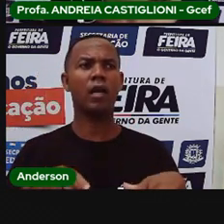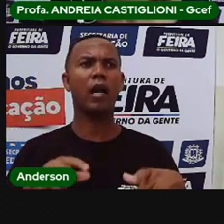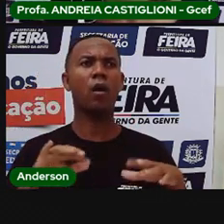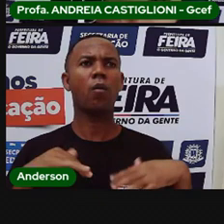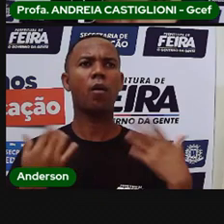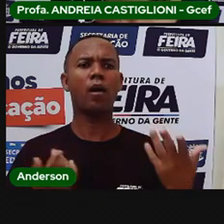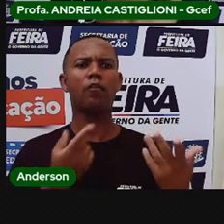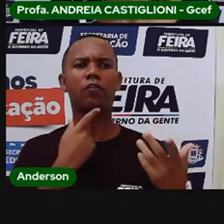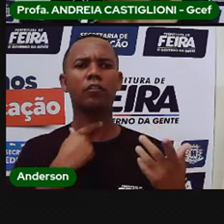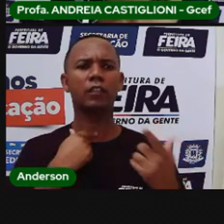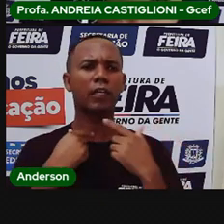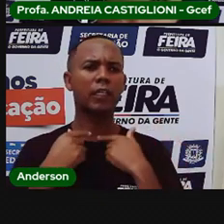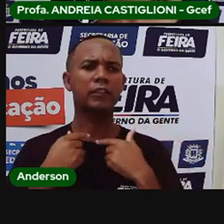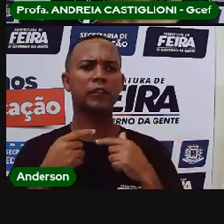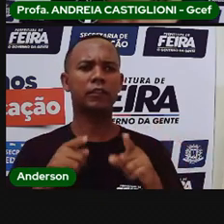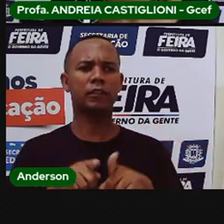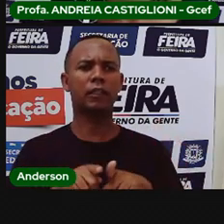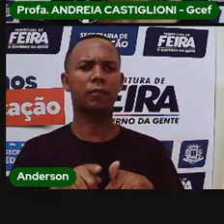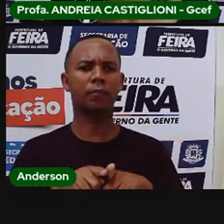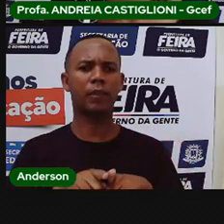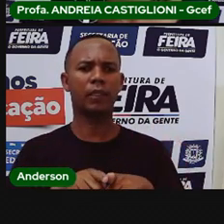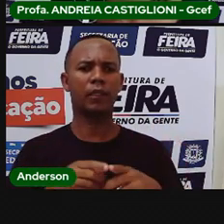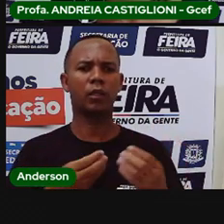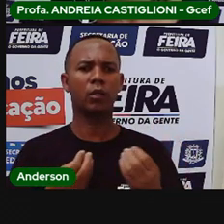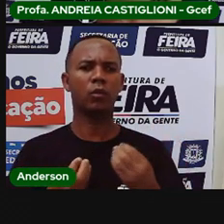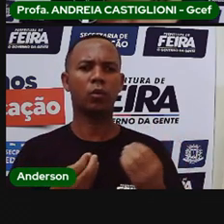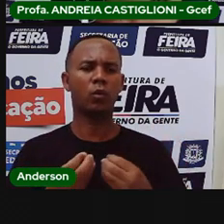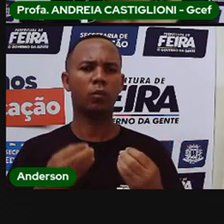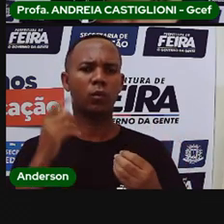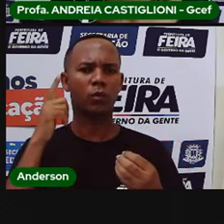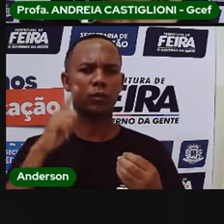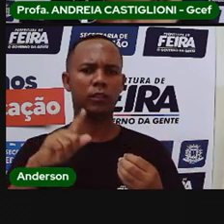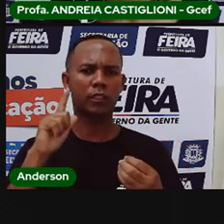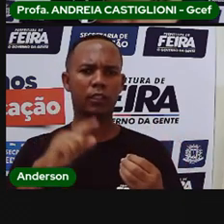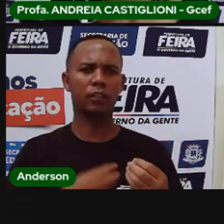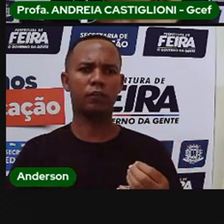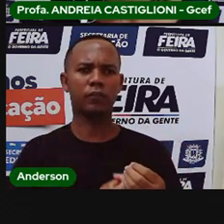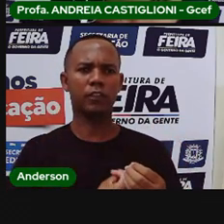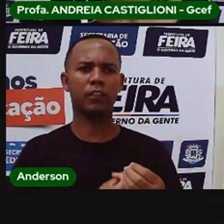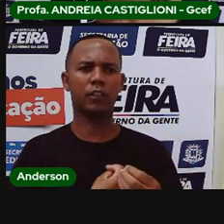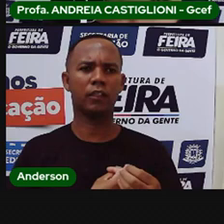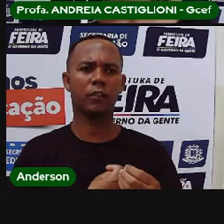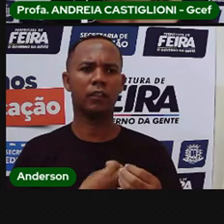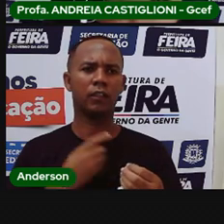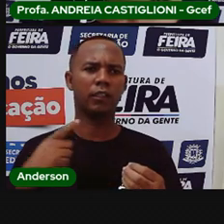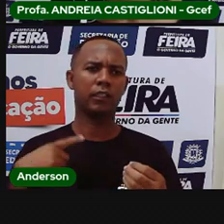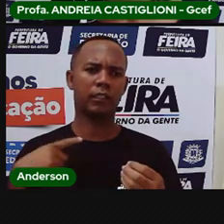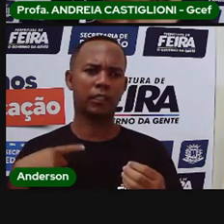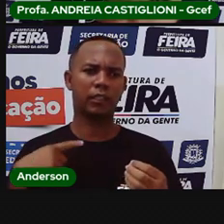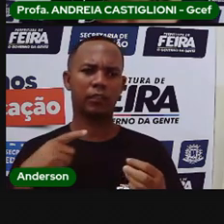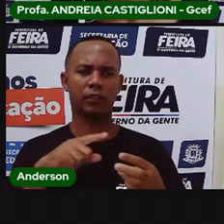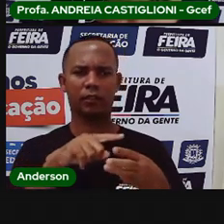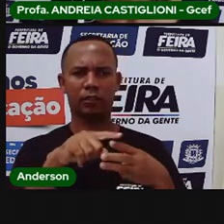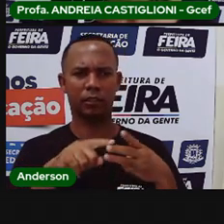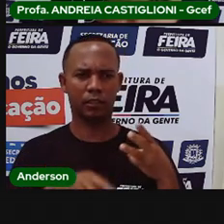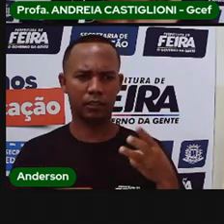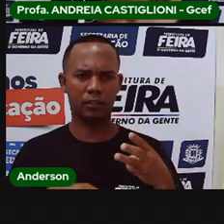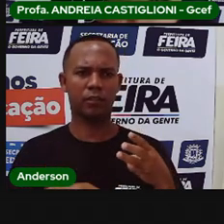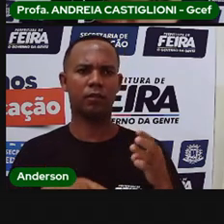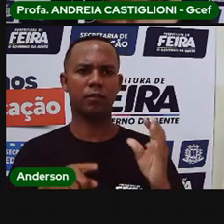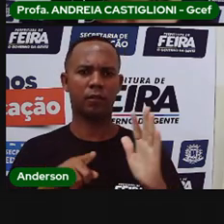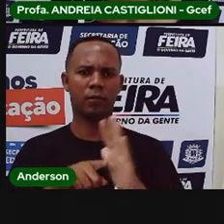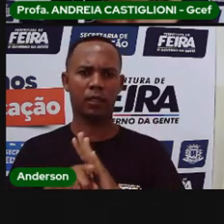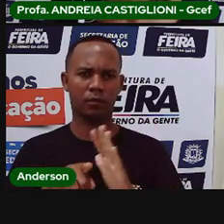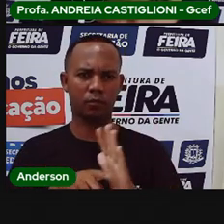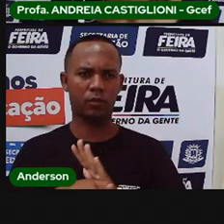mim? E como eu faço para alcançar o meu objetivo? Quando você tem essas três respostas para essas